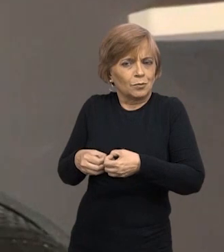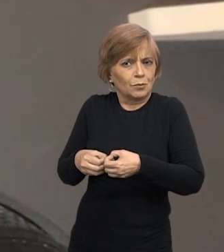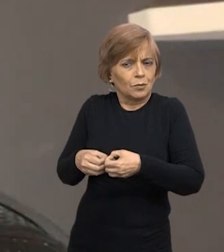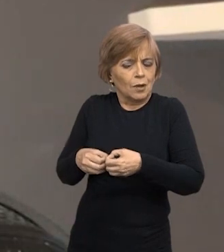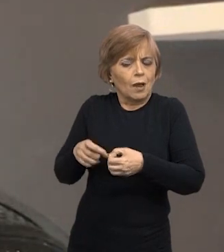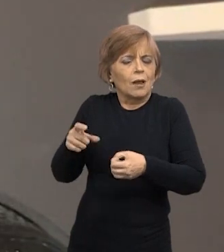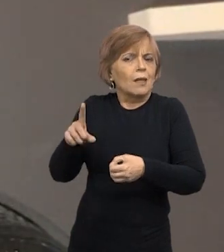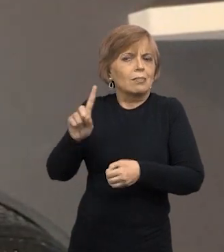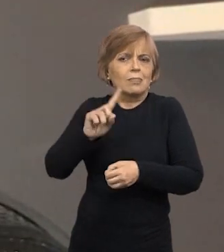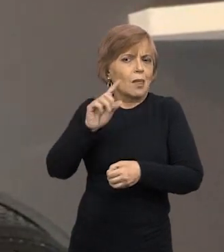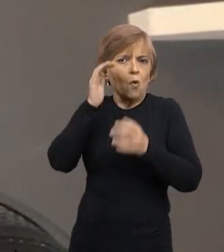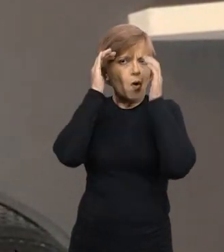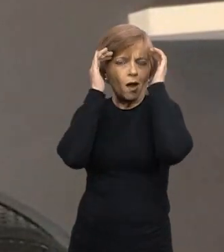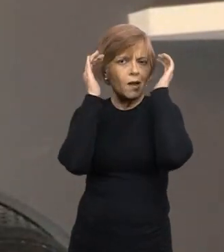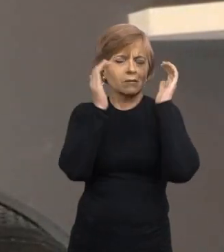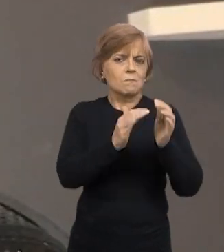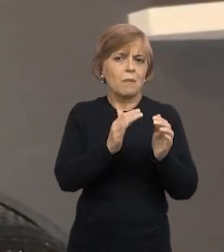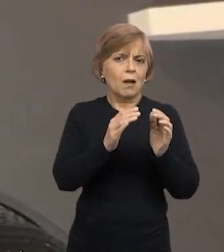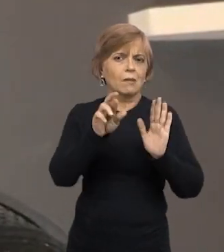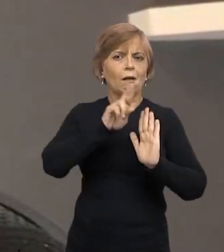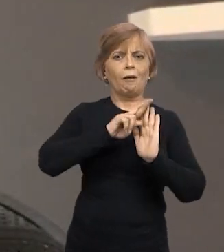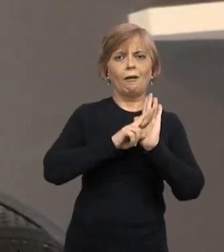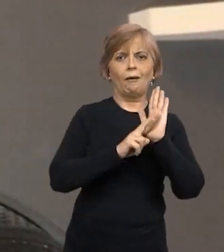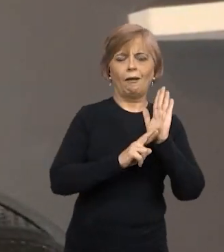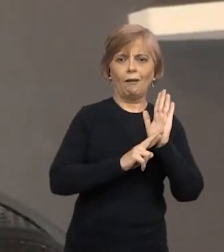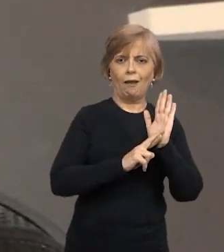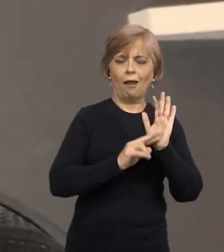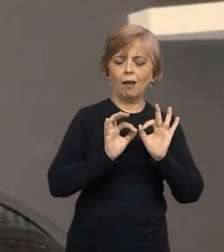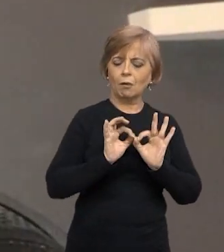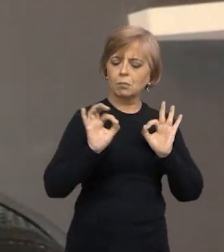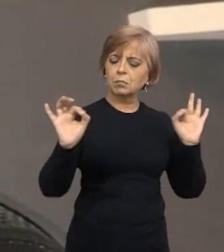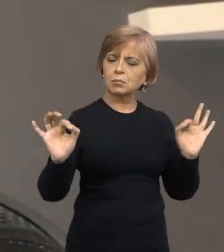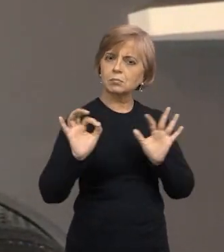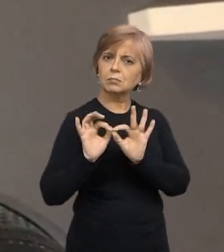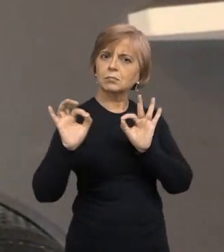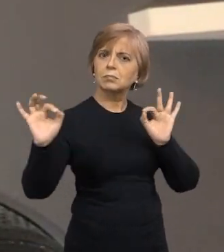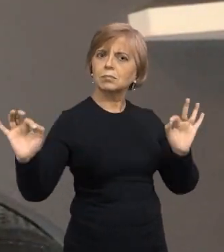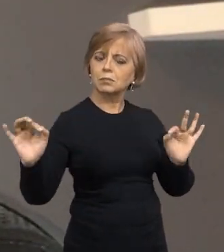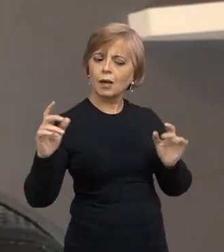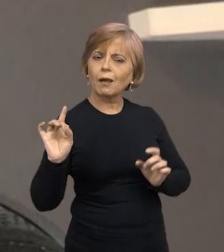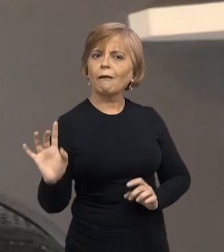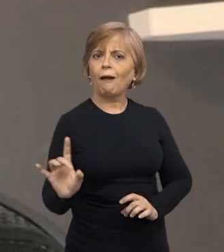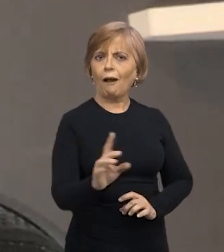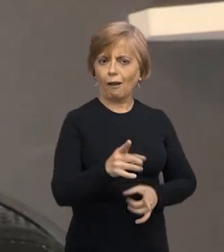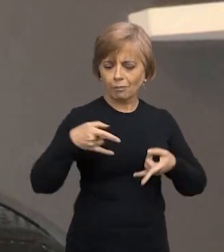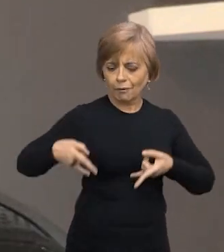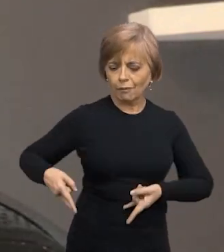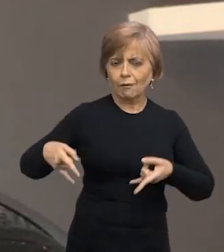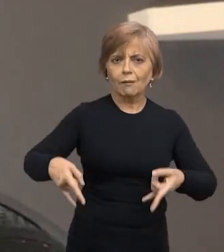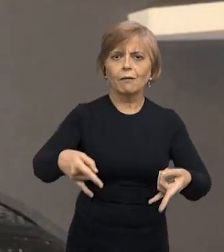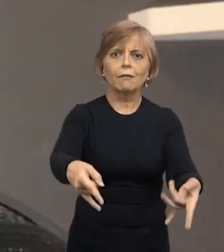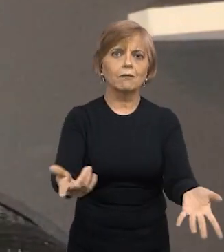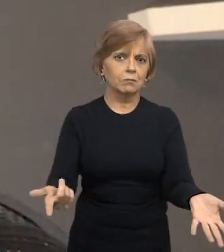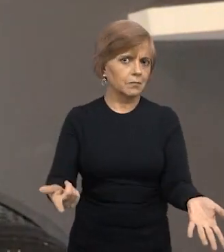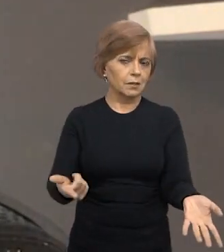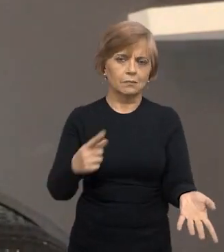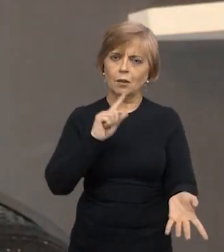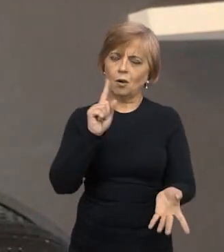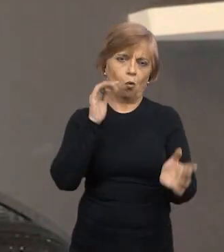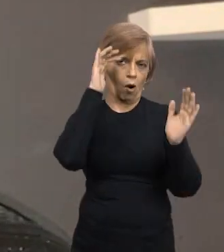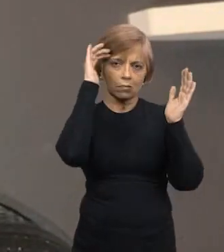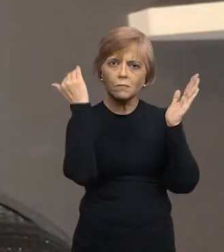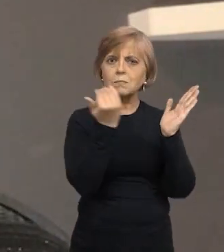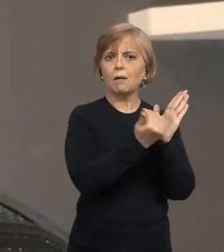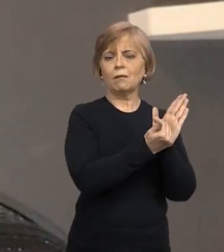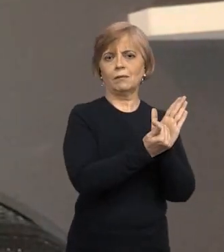de distanciamento mínimo orientadas pela Organização Mundial da Saúde.